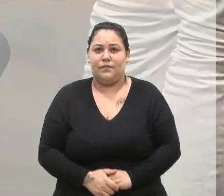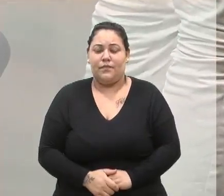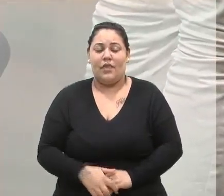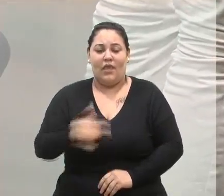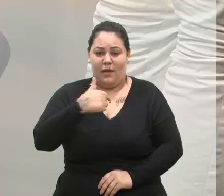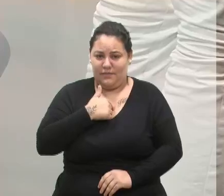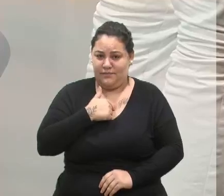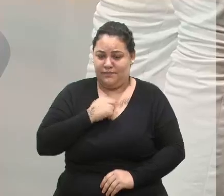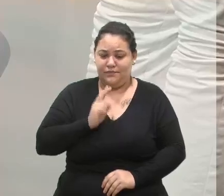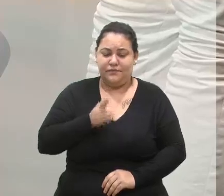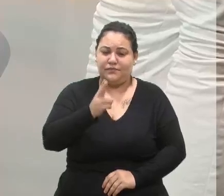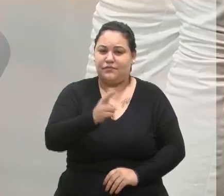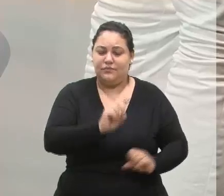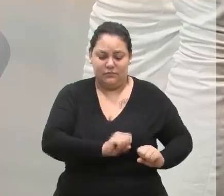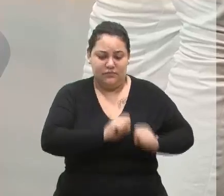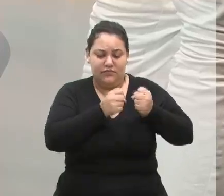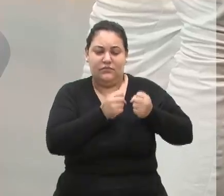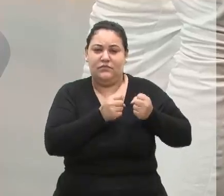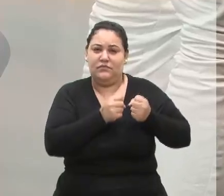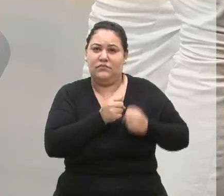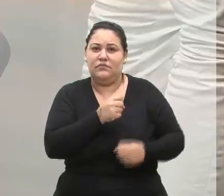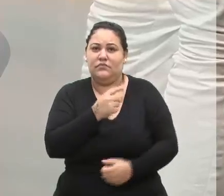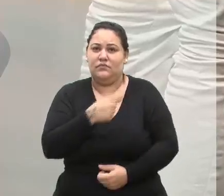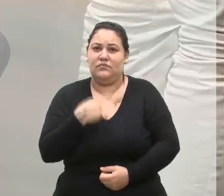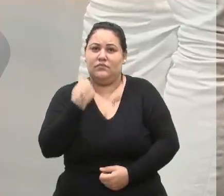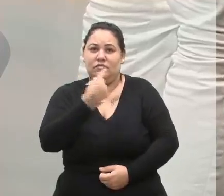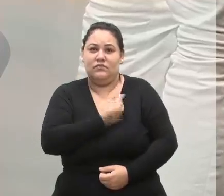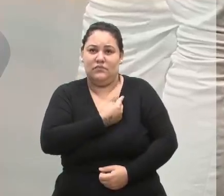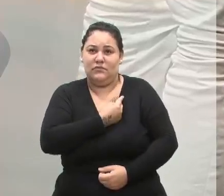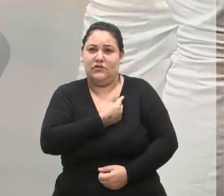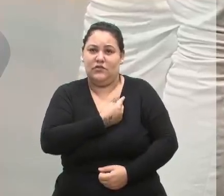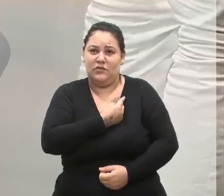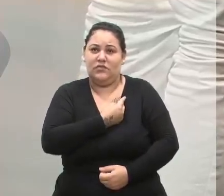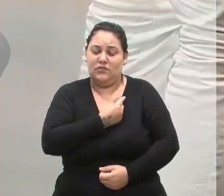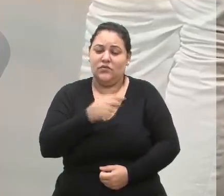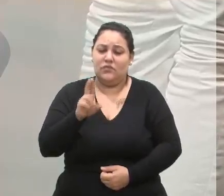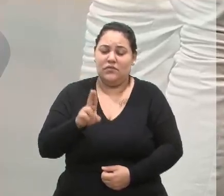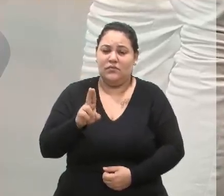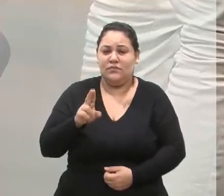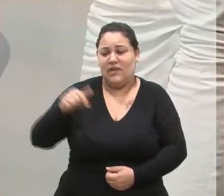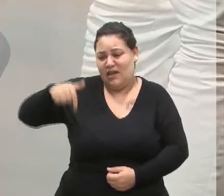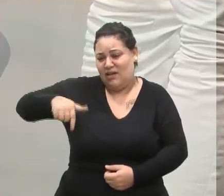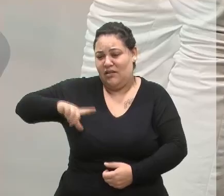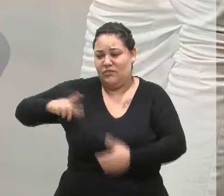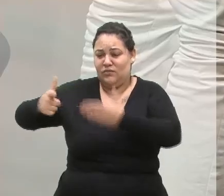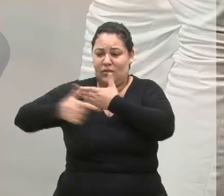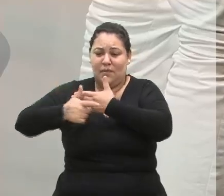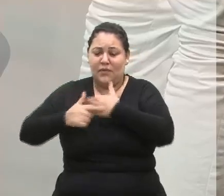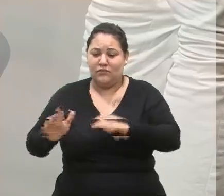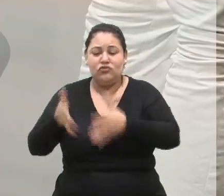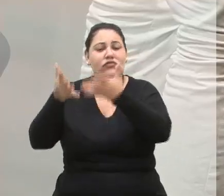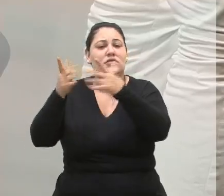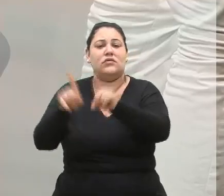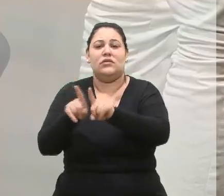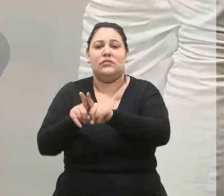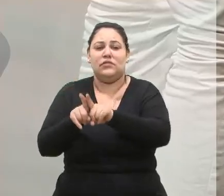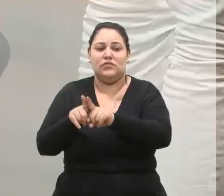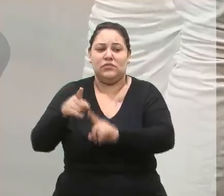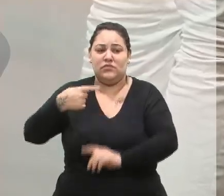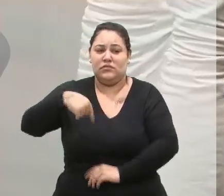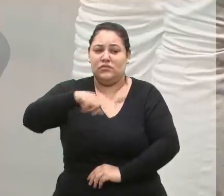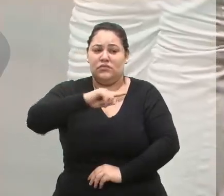sempre defendi e nós ocupamos uma posição de estímulo. Nós, além